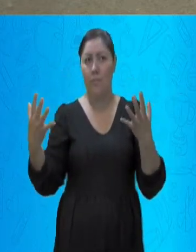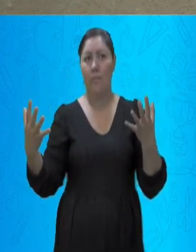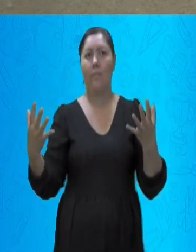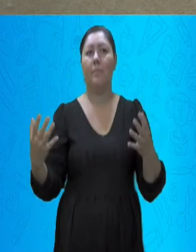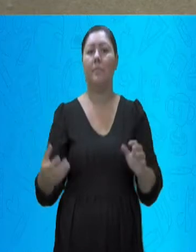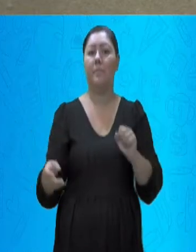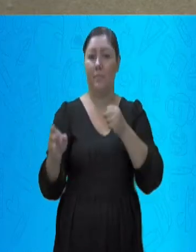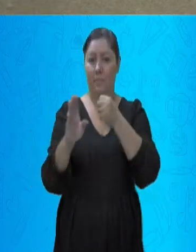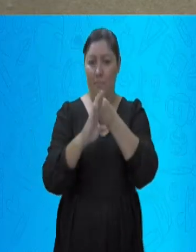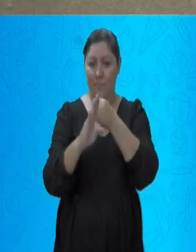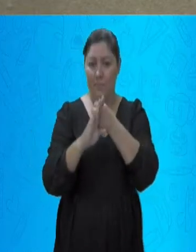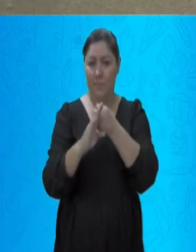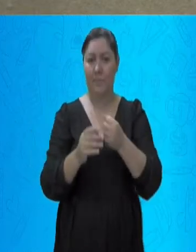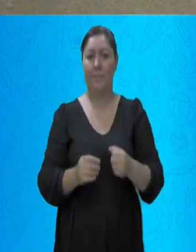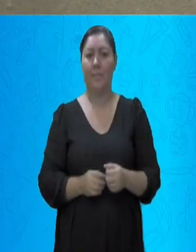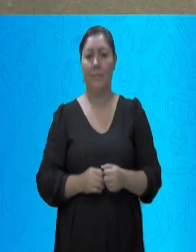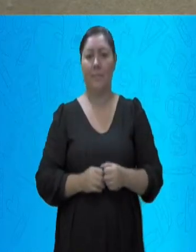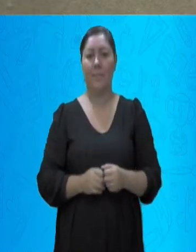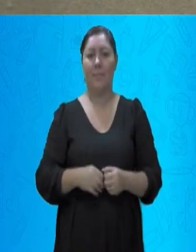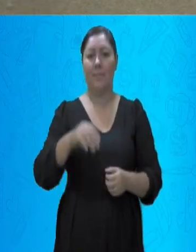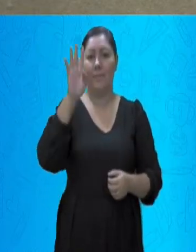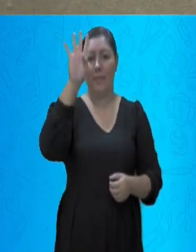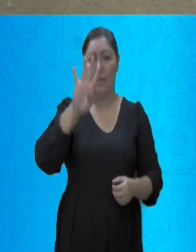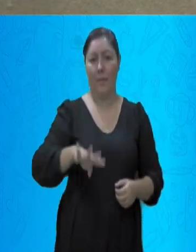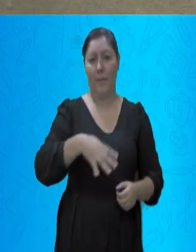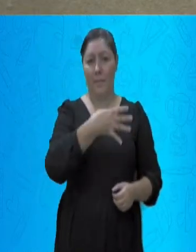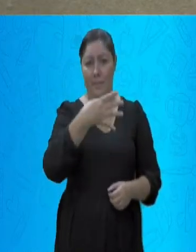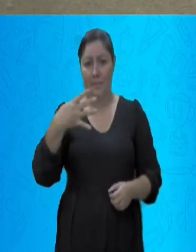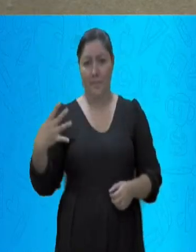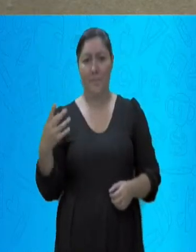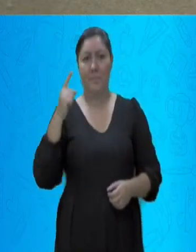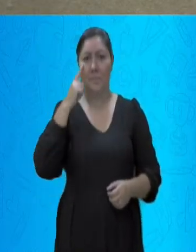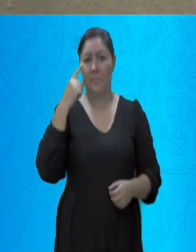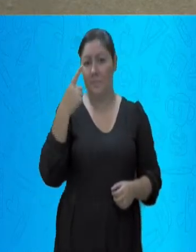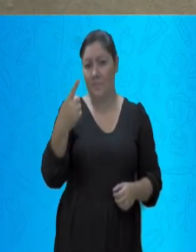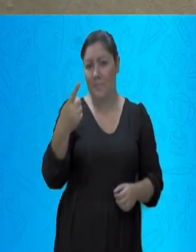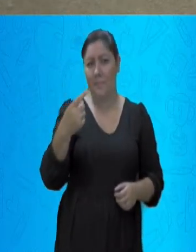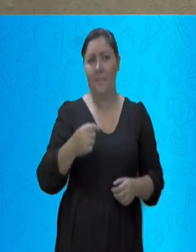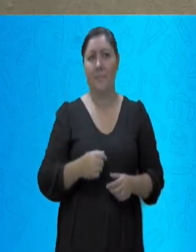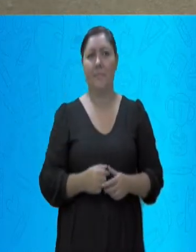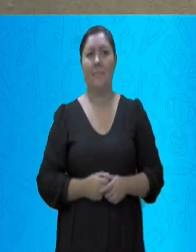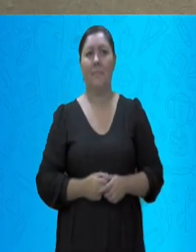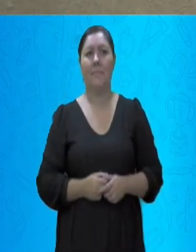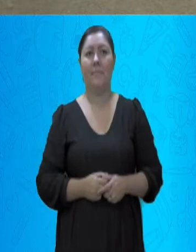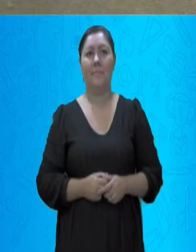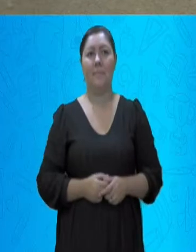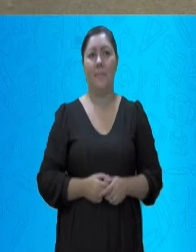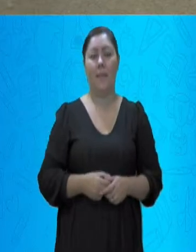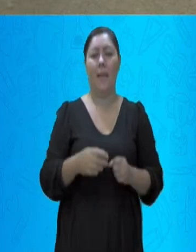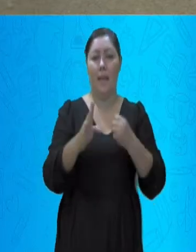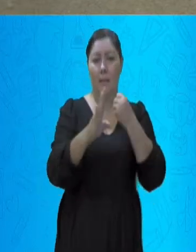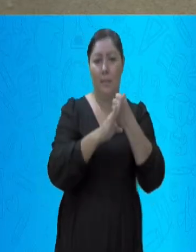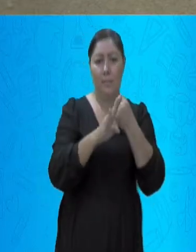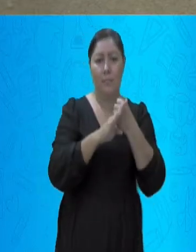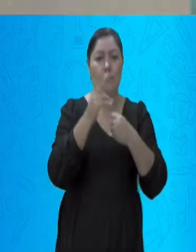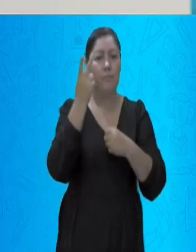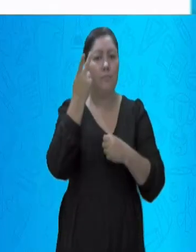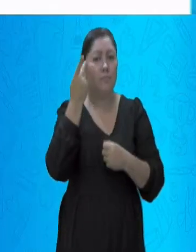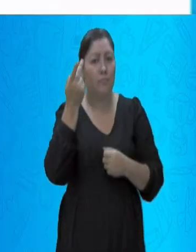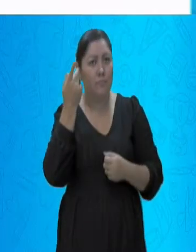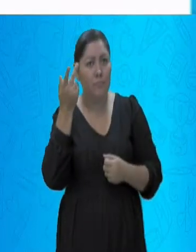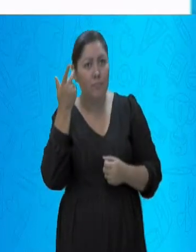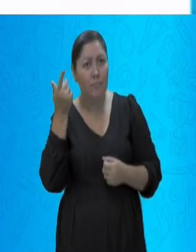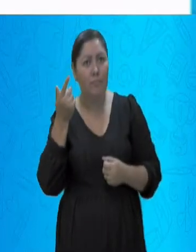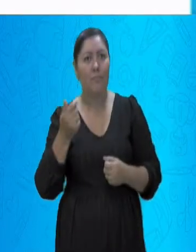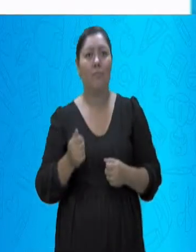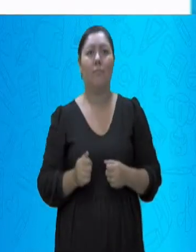de entender na tabela. Nós temos substantivos comuns e substantivos próprios. Cachorro, a gente já falou